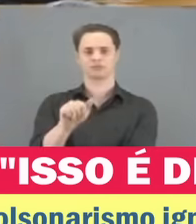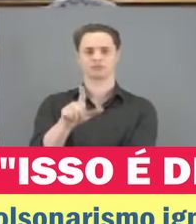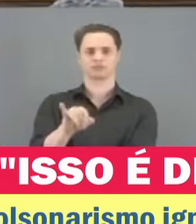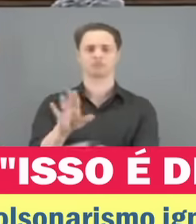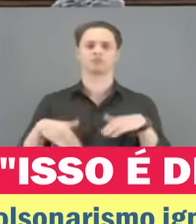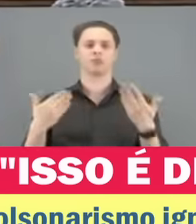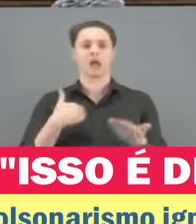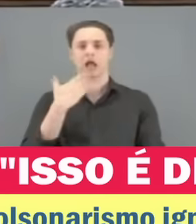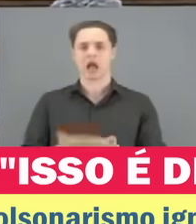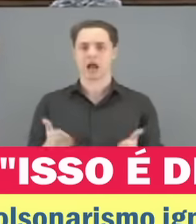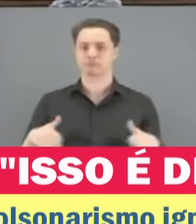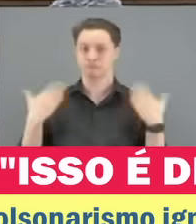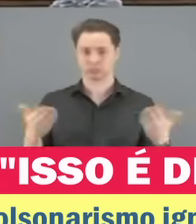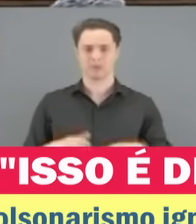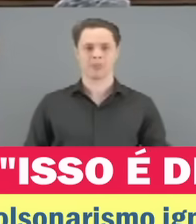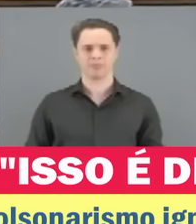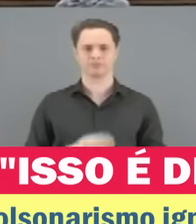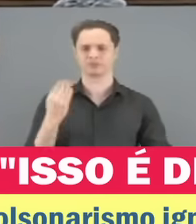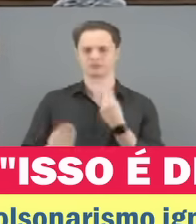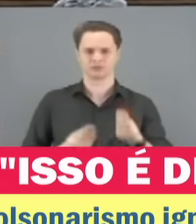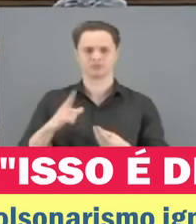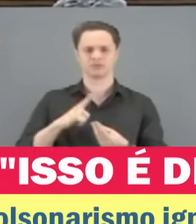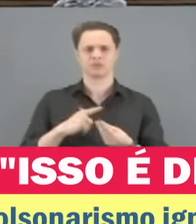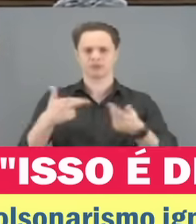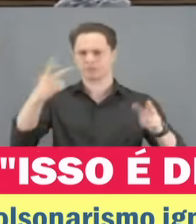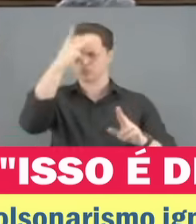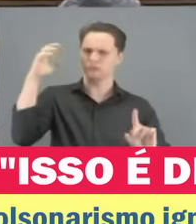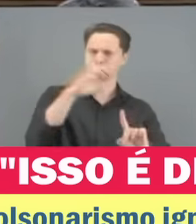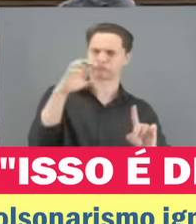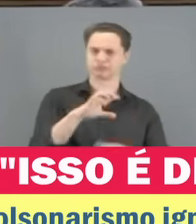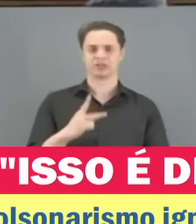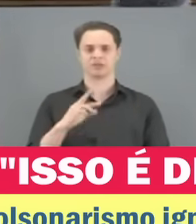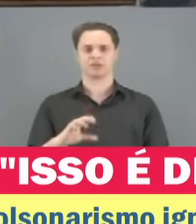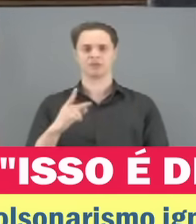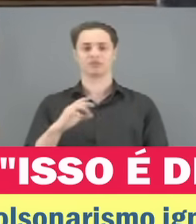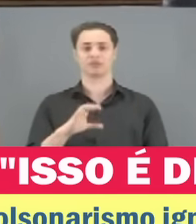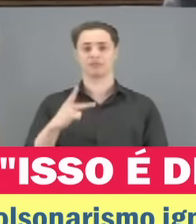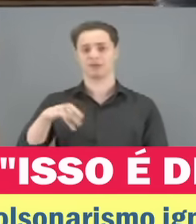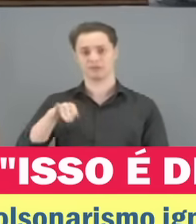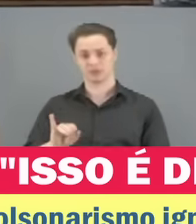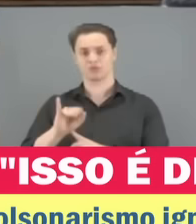estou impressionada como, diante de um ataque à CPMI, ao Parlamento Brasileiro...